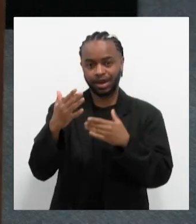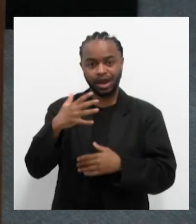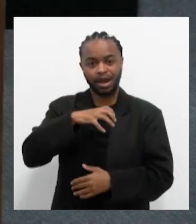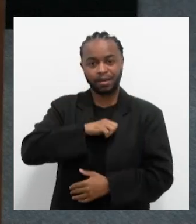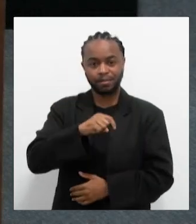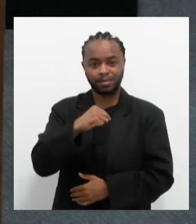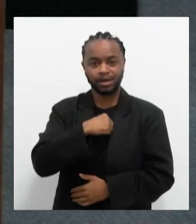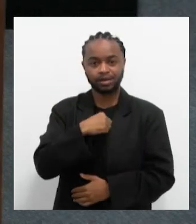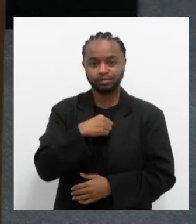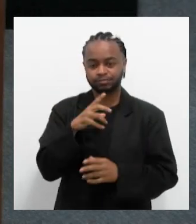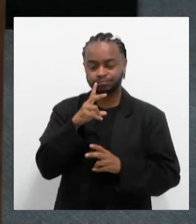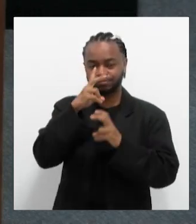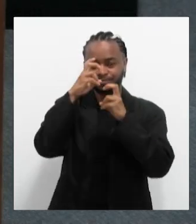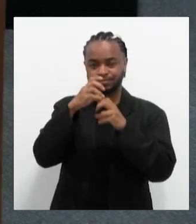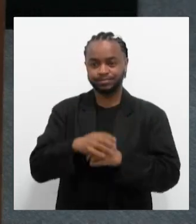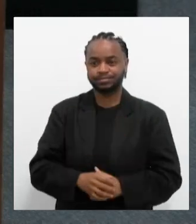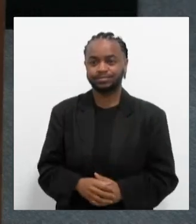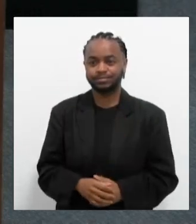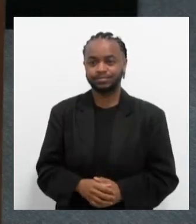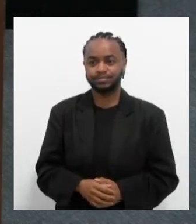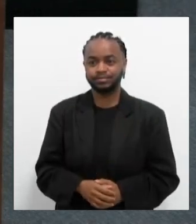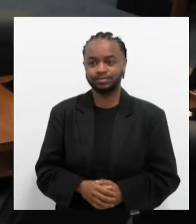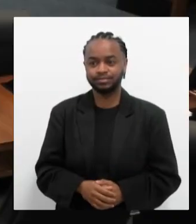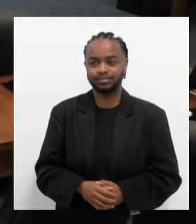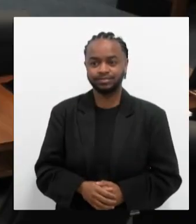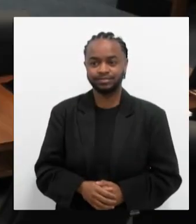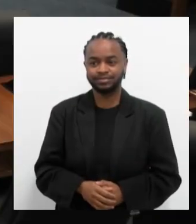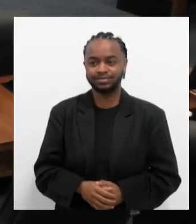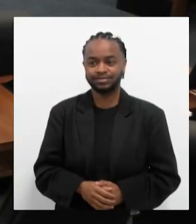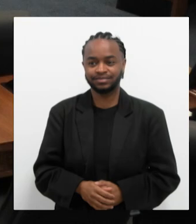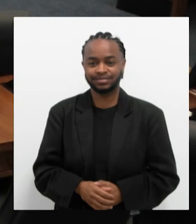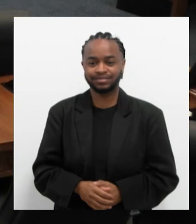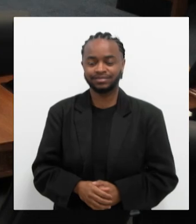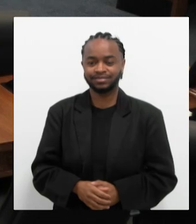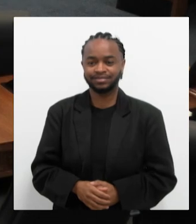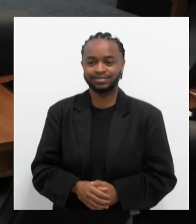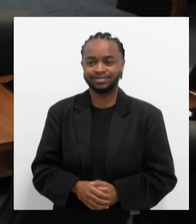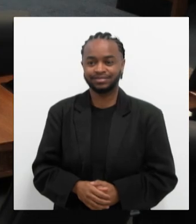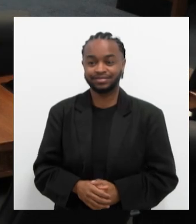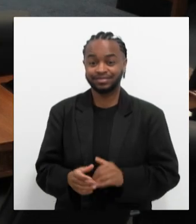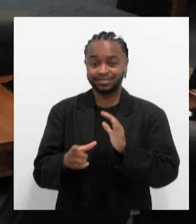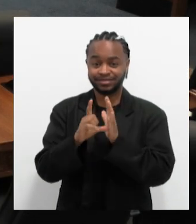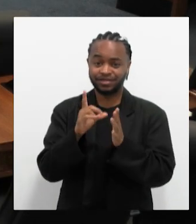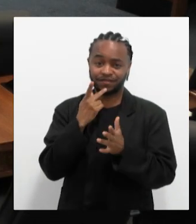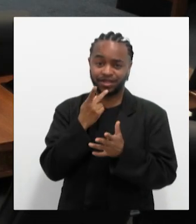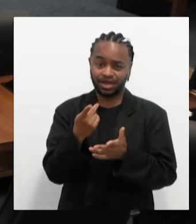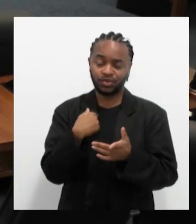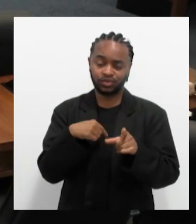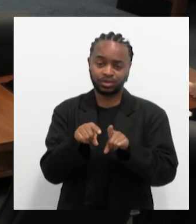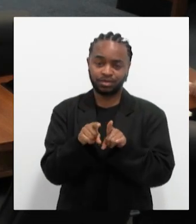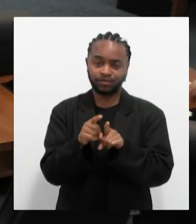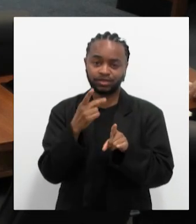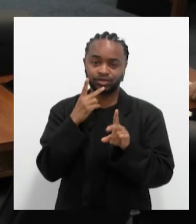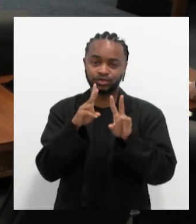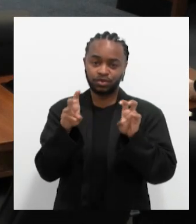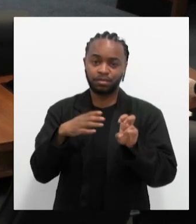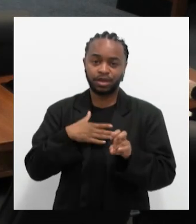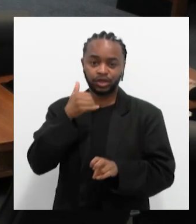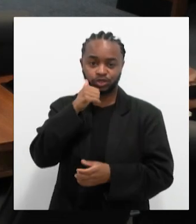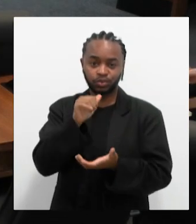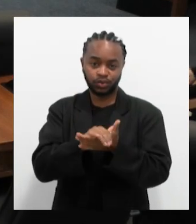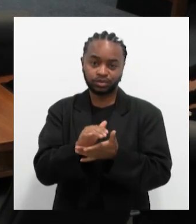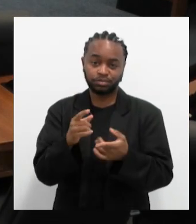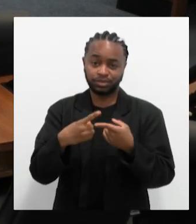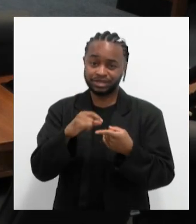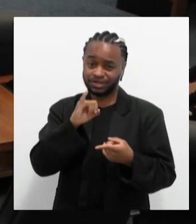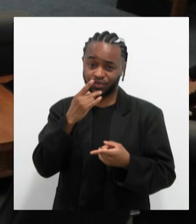com tanta intensidade. Obrigado, Presidente, breve pela deputado ordem. Douglas. Antes de falar aqui o que eu tenho que falar, eu vou ter que falar da minha esposa, né? Senão eu apanho.